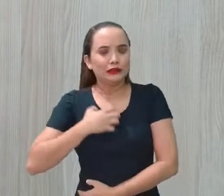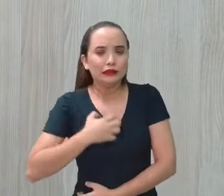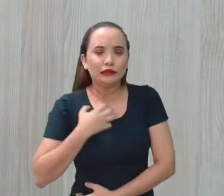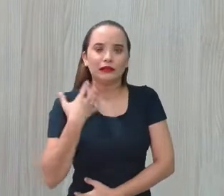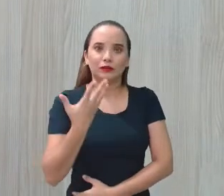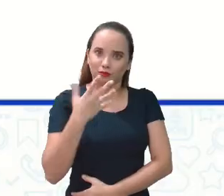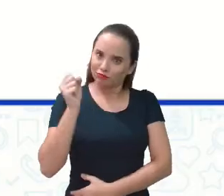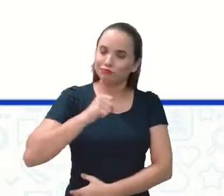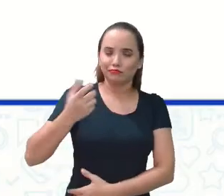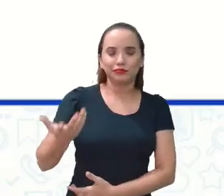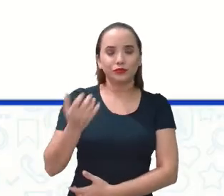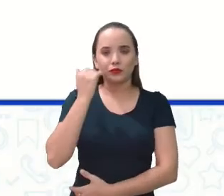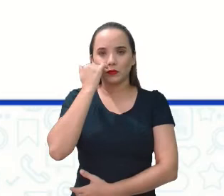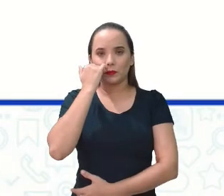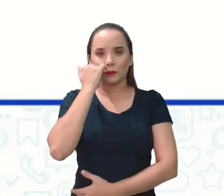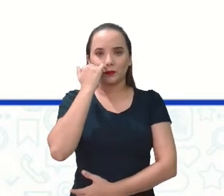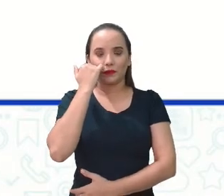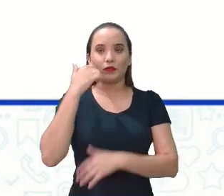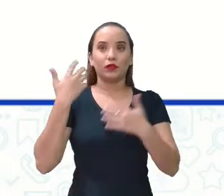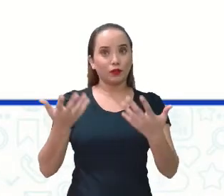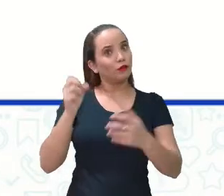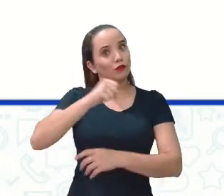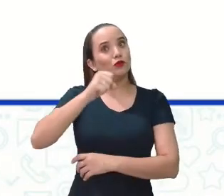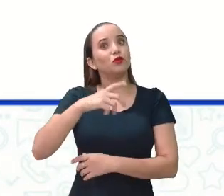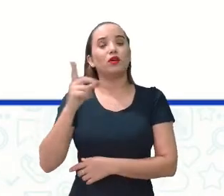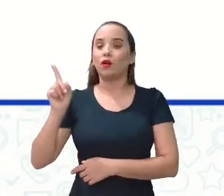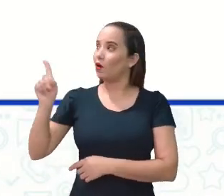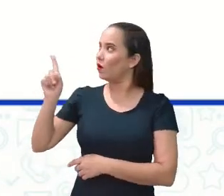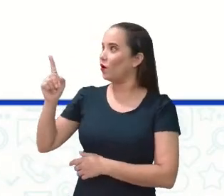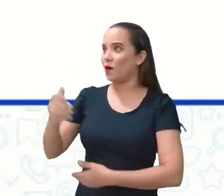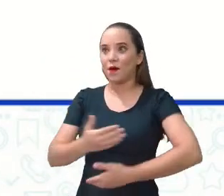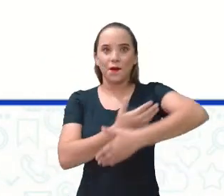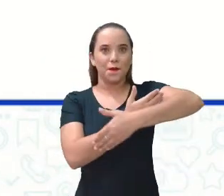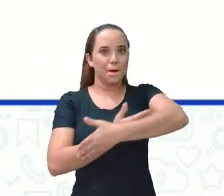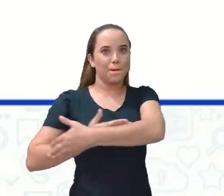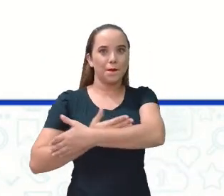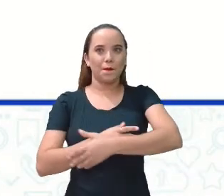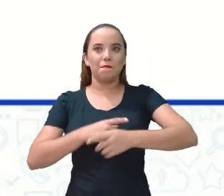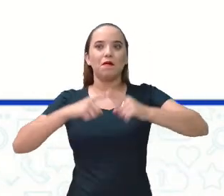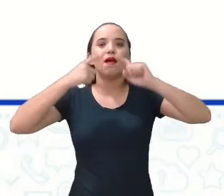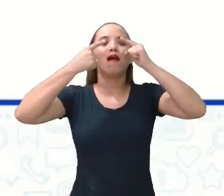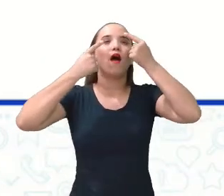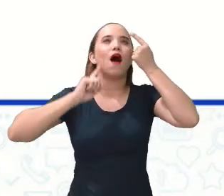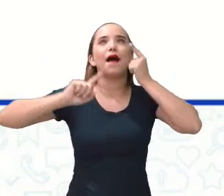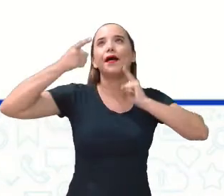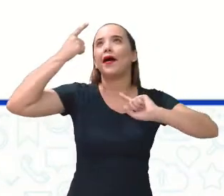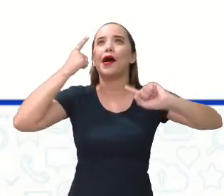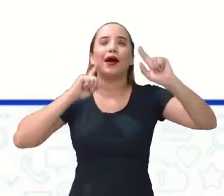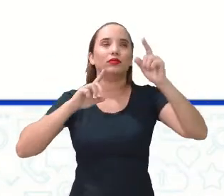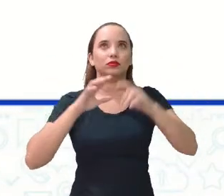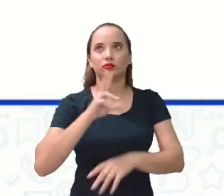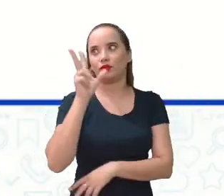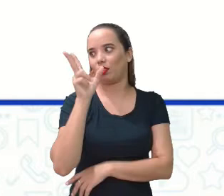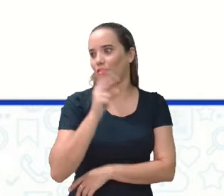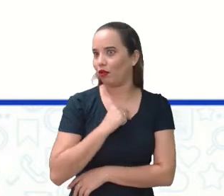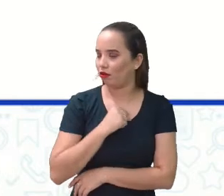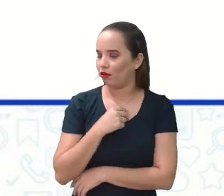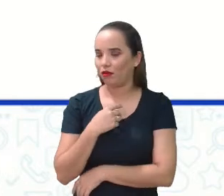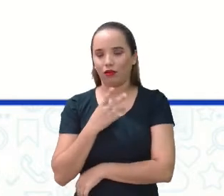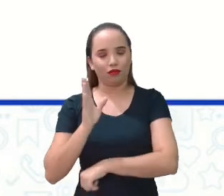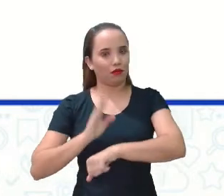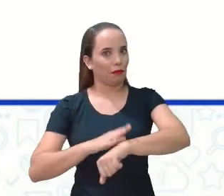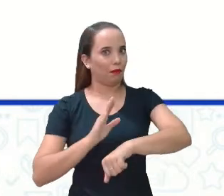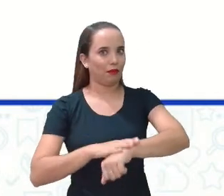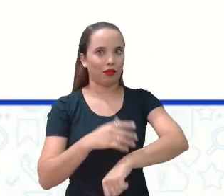olha a tela. Olha aqui o bebê aí, ó, chorando. Nossa, tem hora que não para de chorar, não é? Se você tem um irmão aí